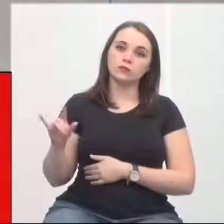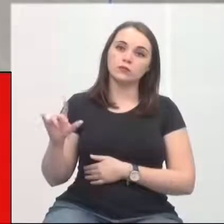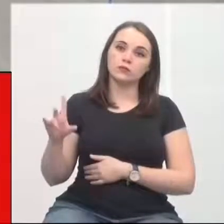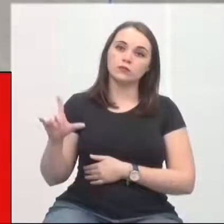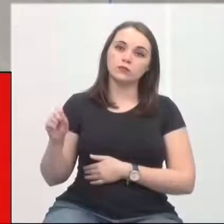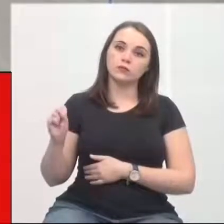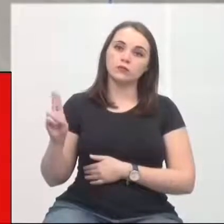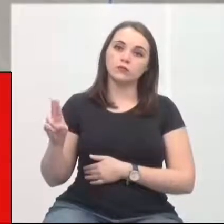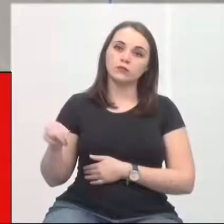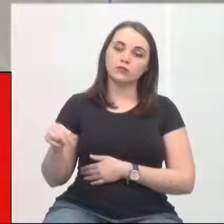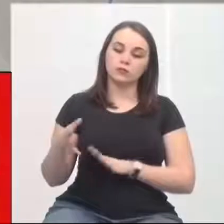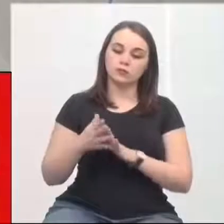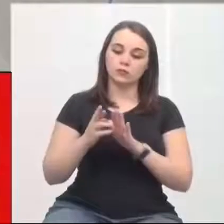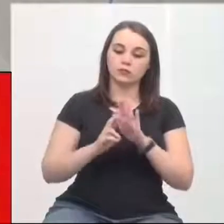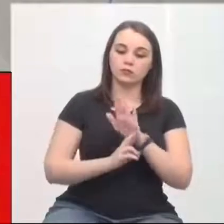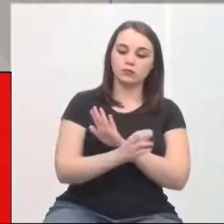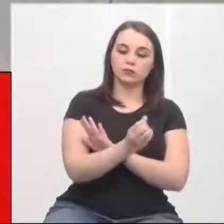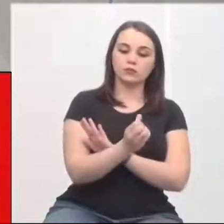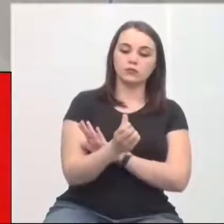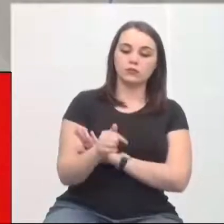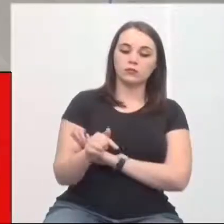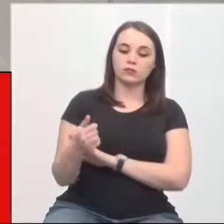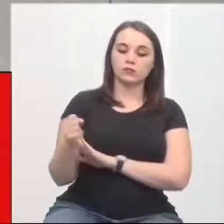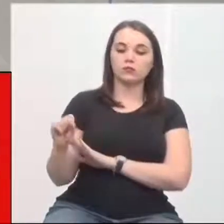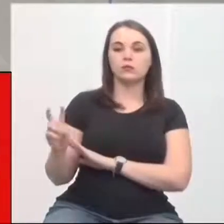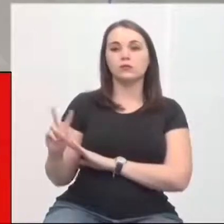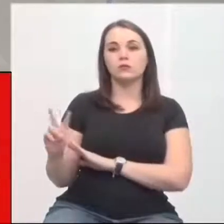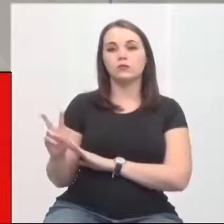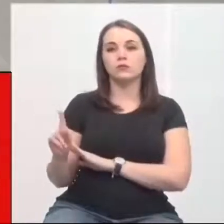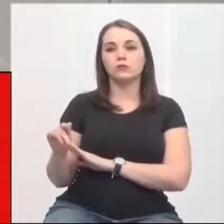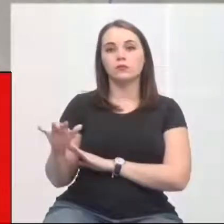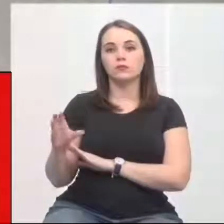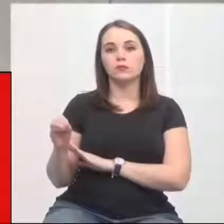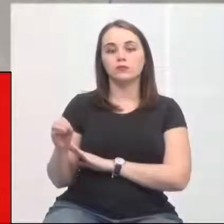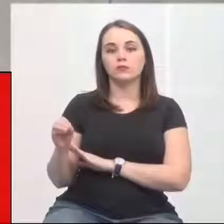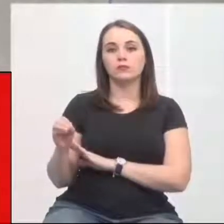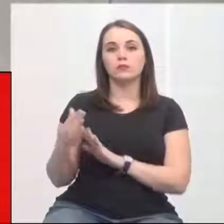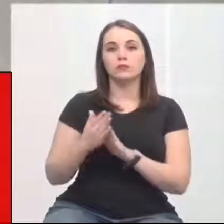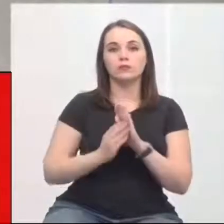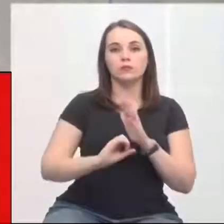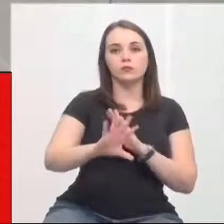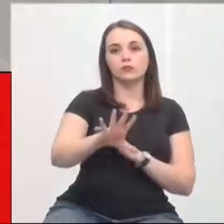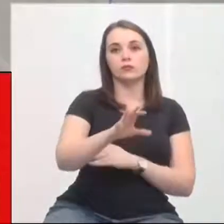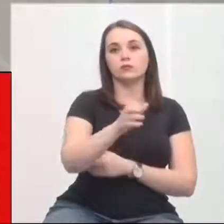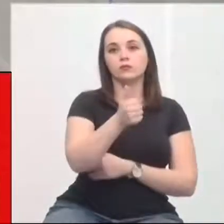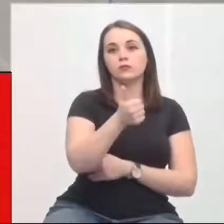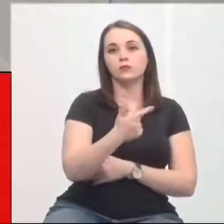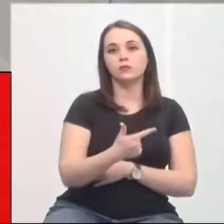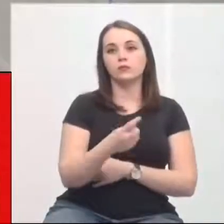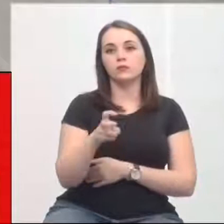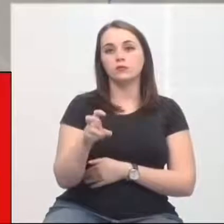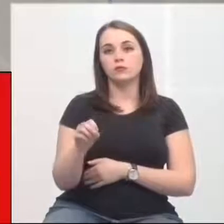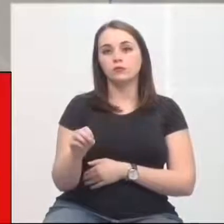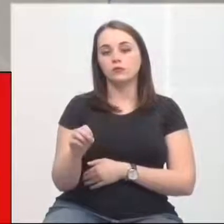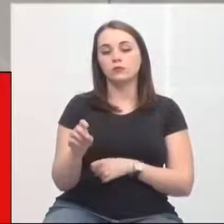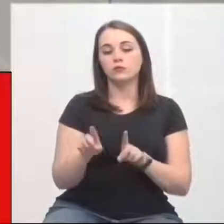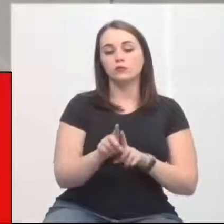Medeiros. Requerimento 678/2021, de autoria do vereador Paulo Ferrarese. Indicações 1250